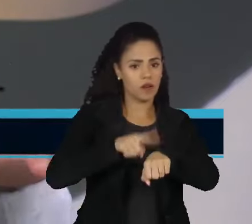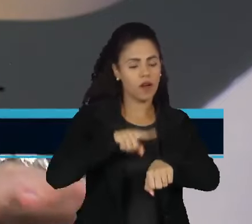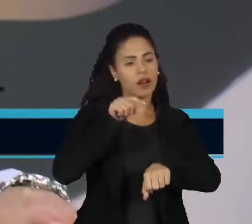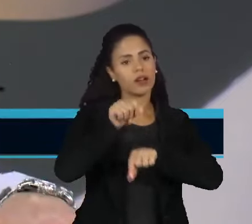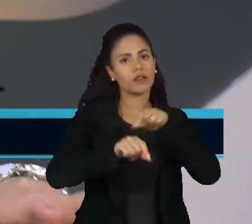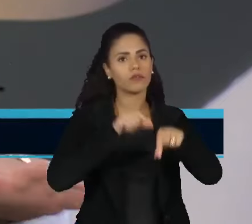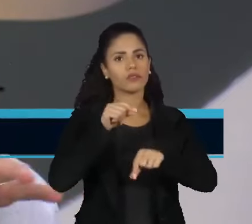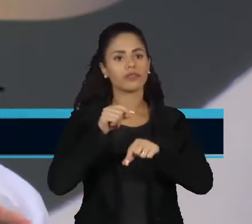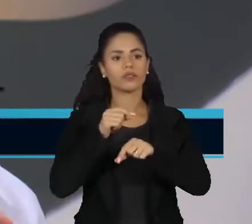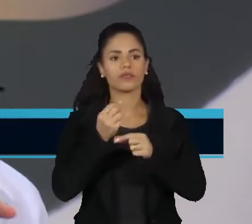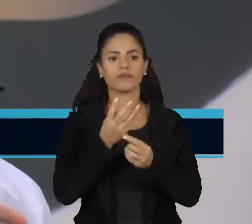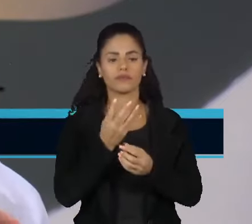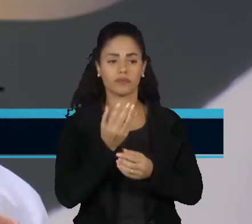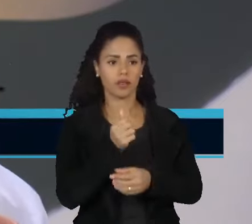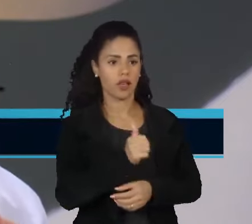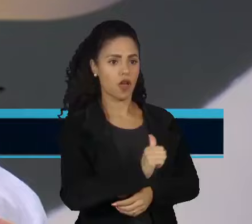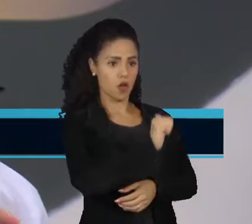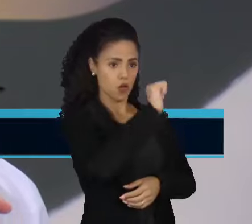você ingerir água